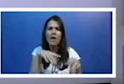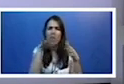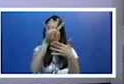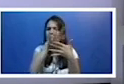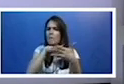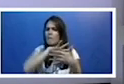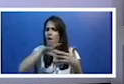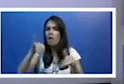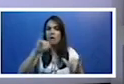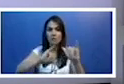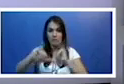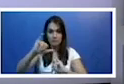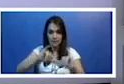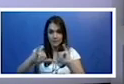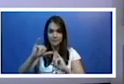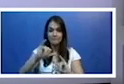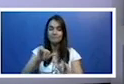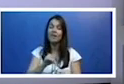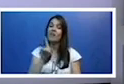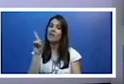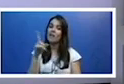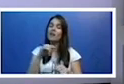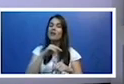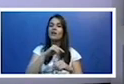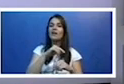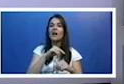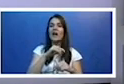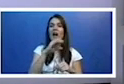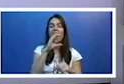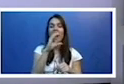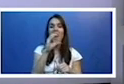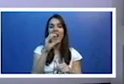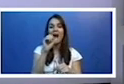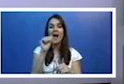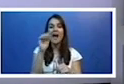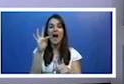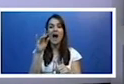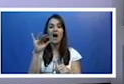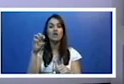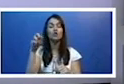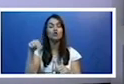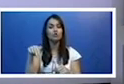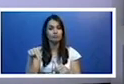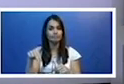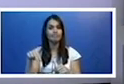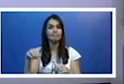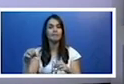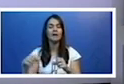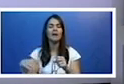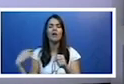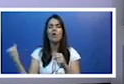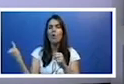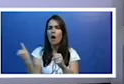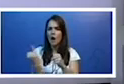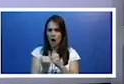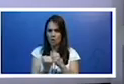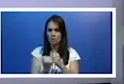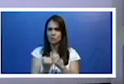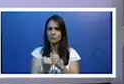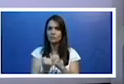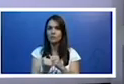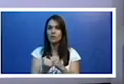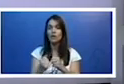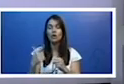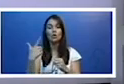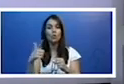passada. Que esse metal ele é um cátion e o OH é um ânion. Aqui no caso, né, ocorre a dissociação que nós